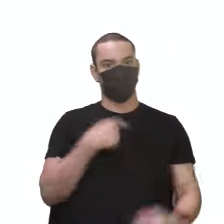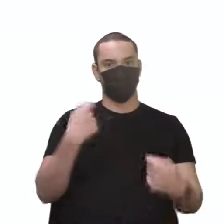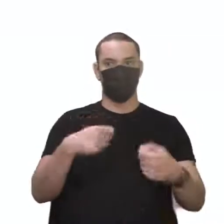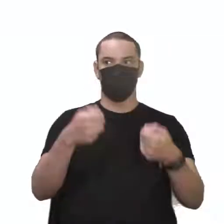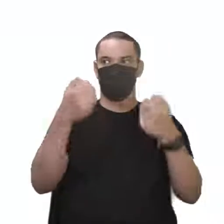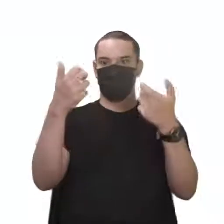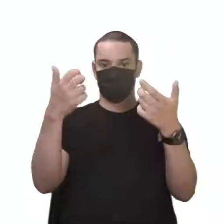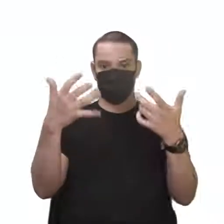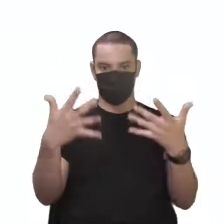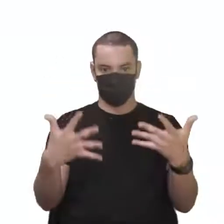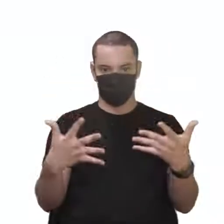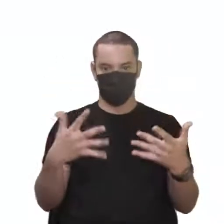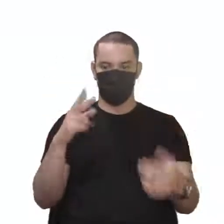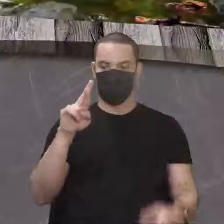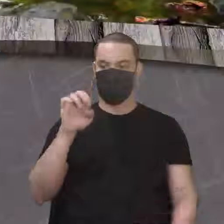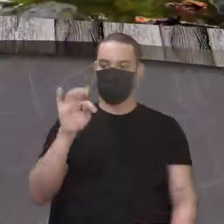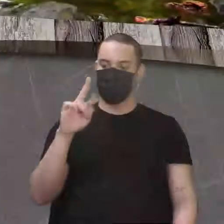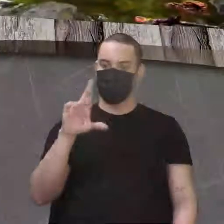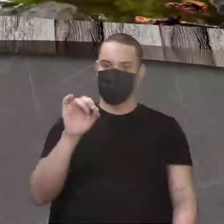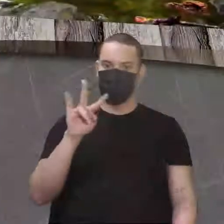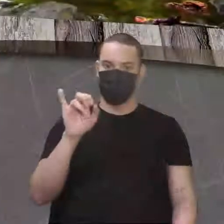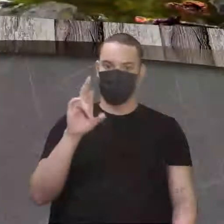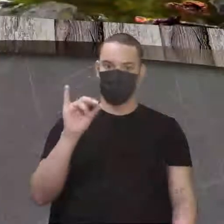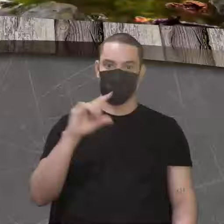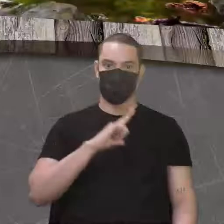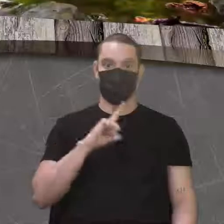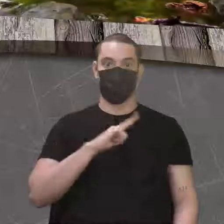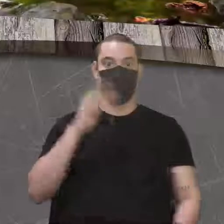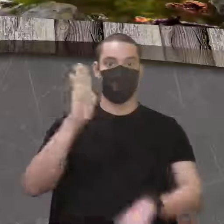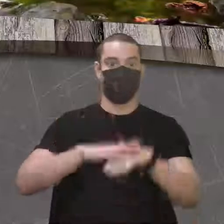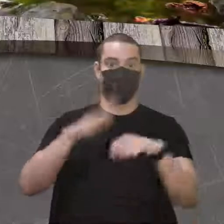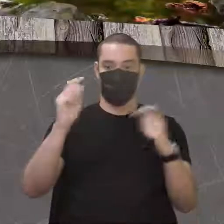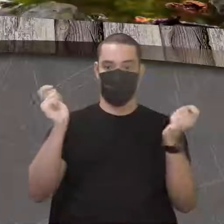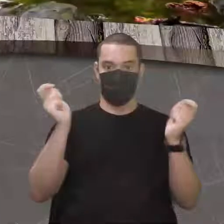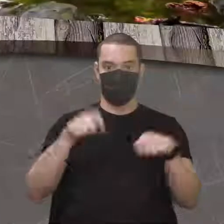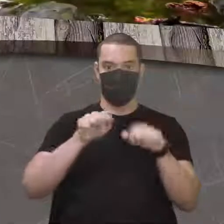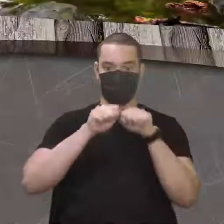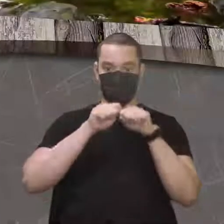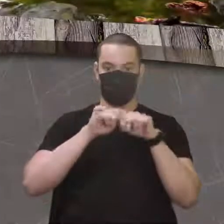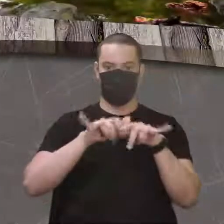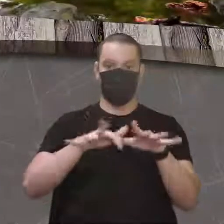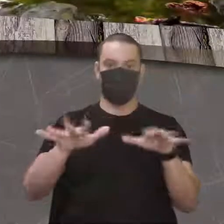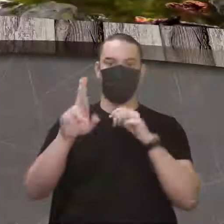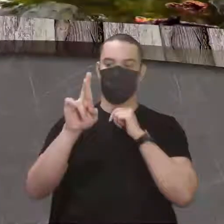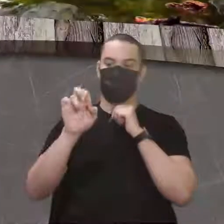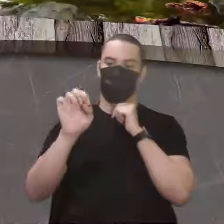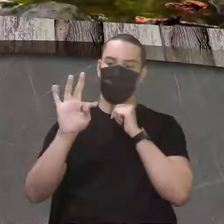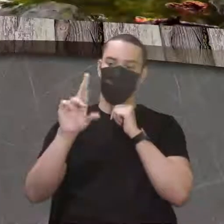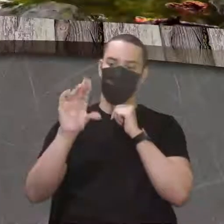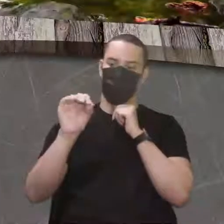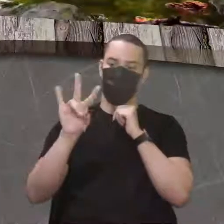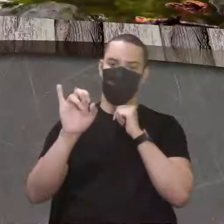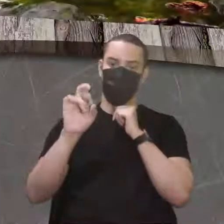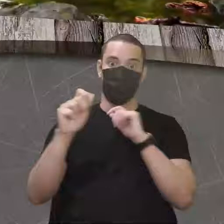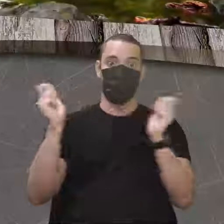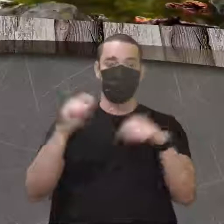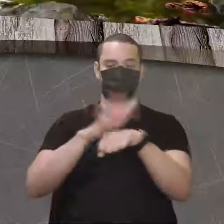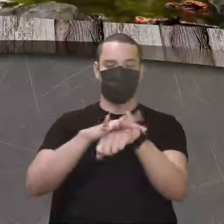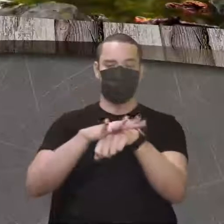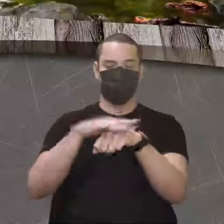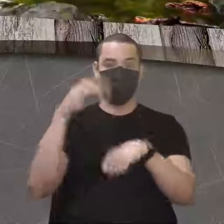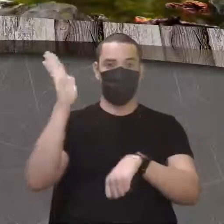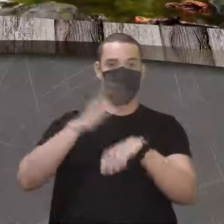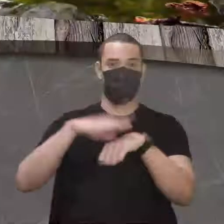aqui, que os retrovírus são os vírus de maior potencial infeccioso. Eles têm a patogenicidade deles